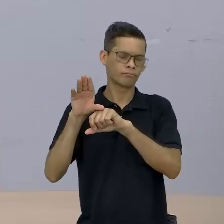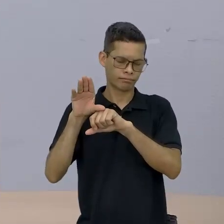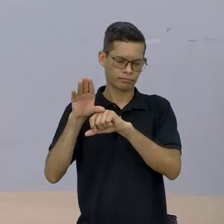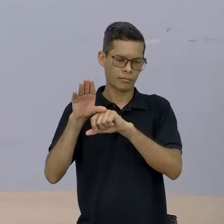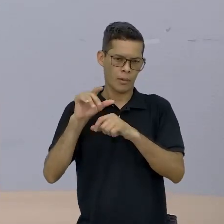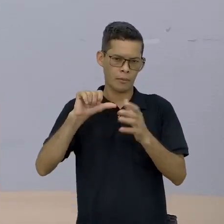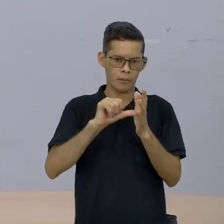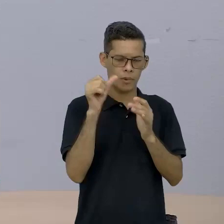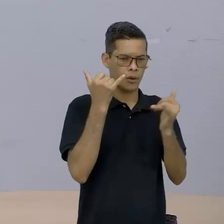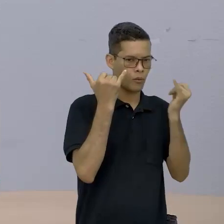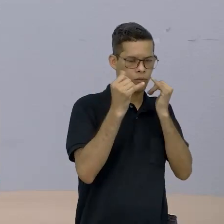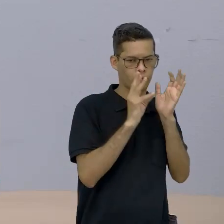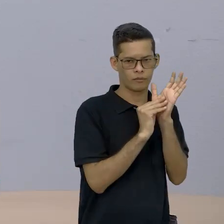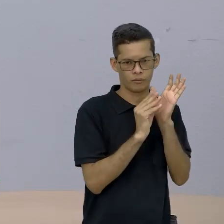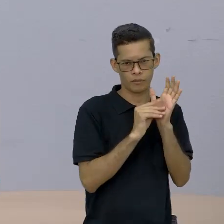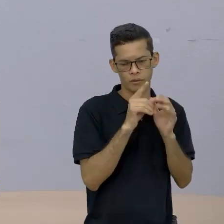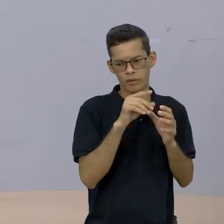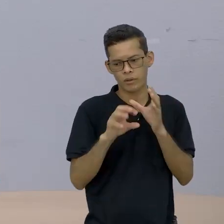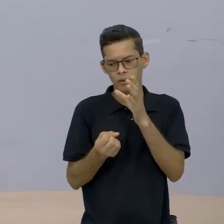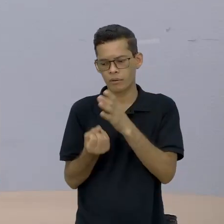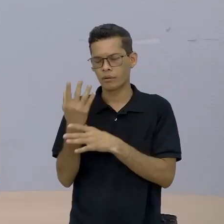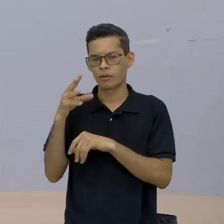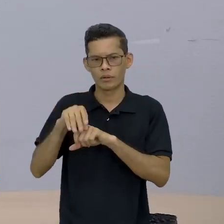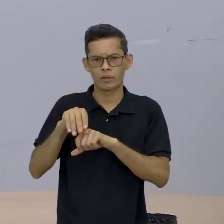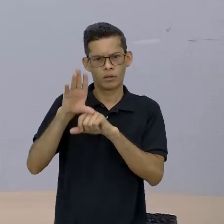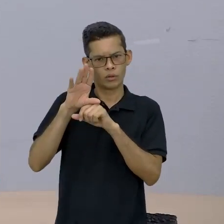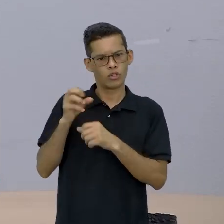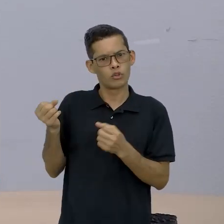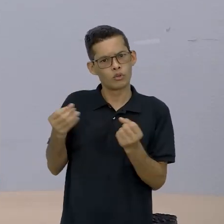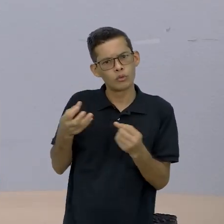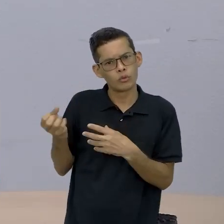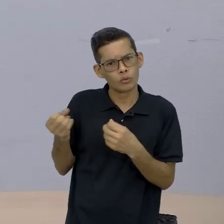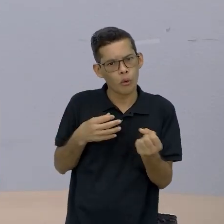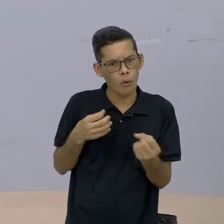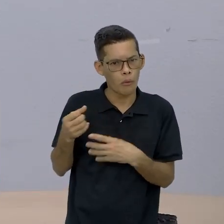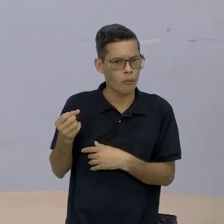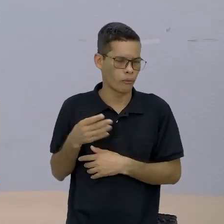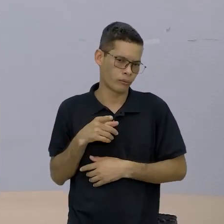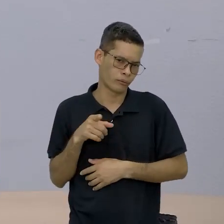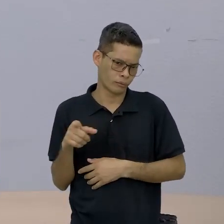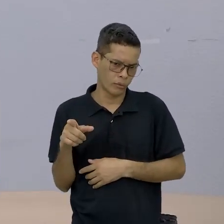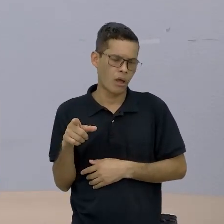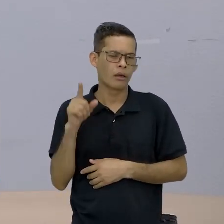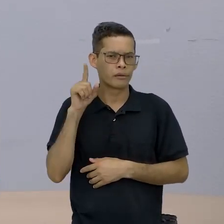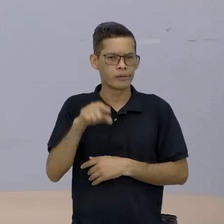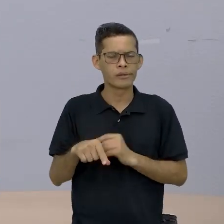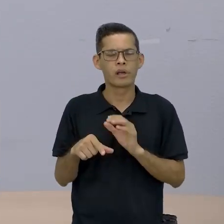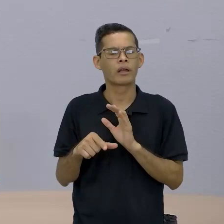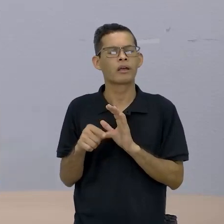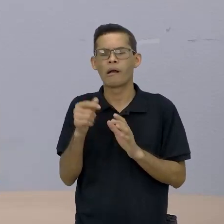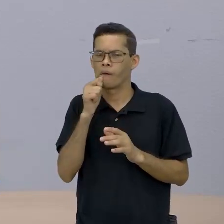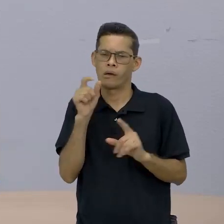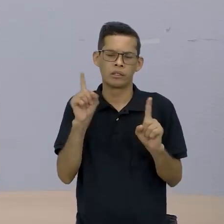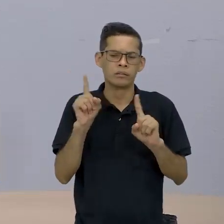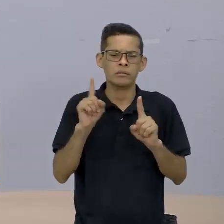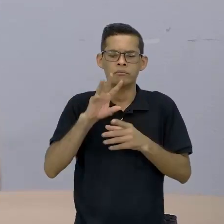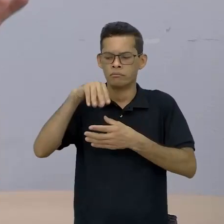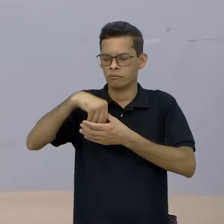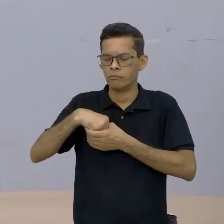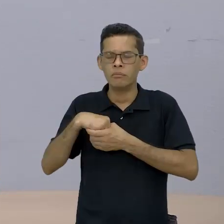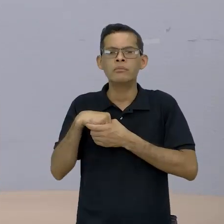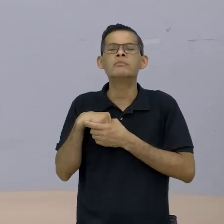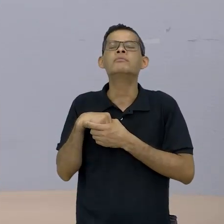muitas vezes podem ser conhecimentos novos, ou seja, né, conhecimentos que ainda não estão presentes dentro